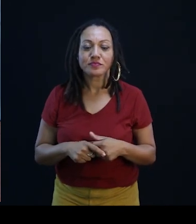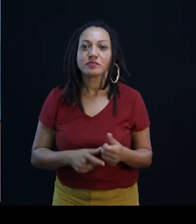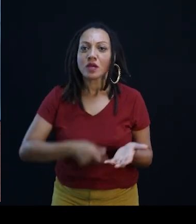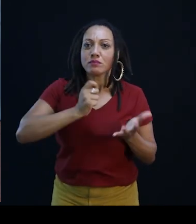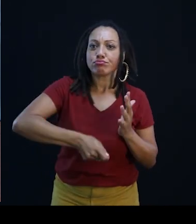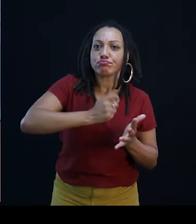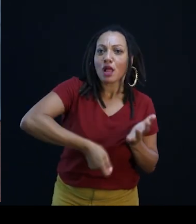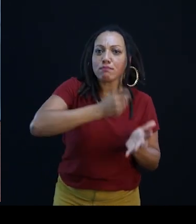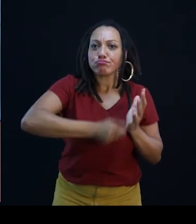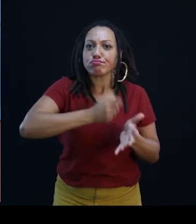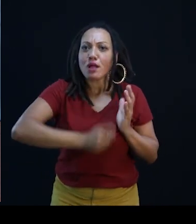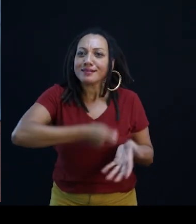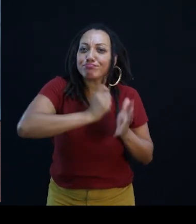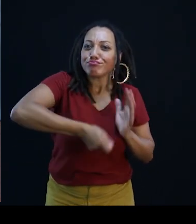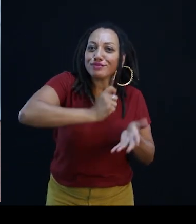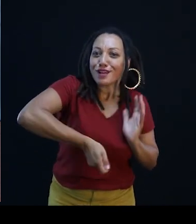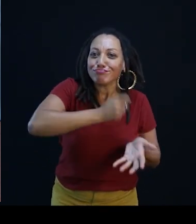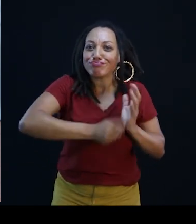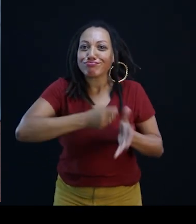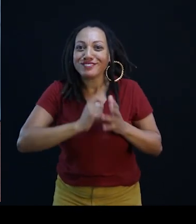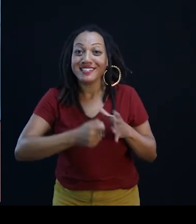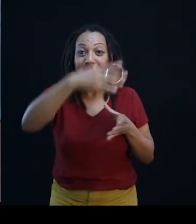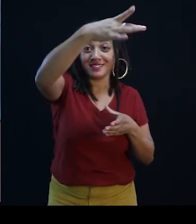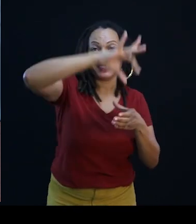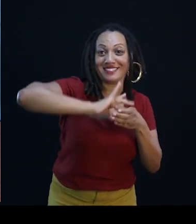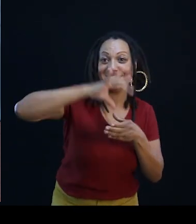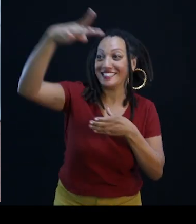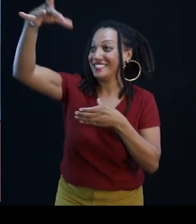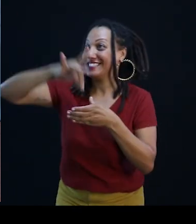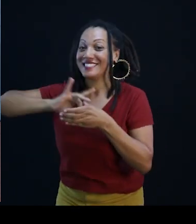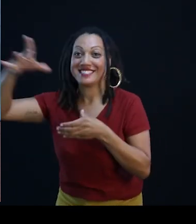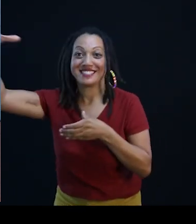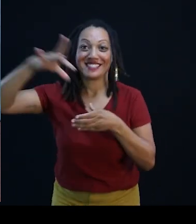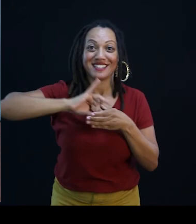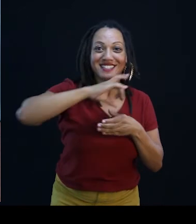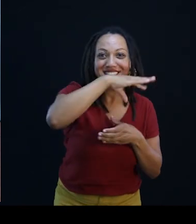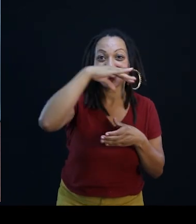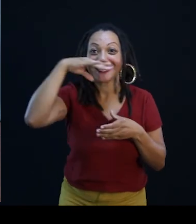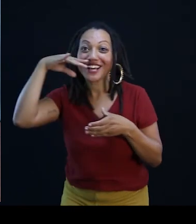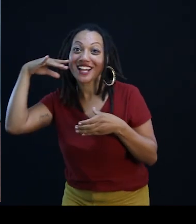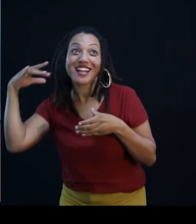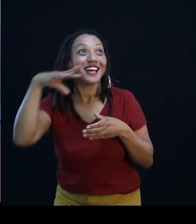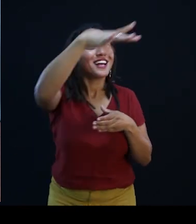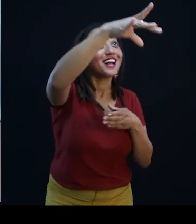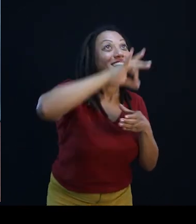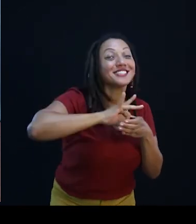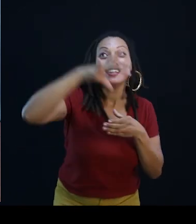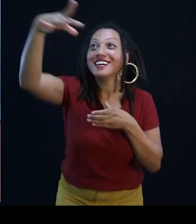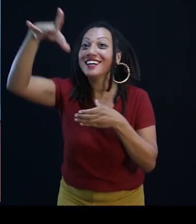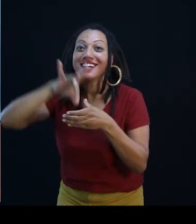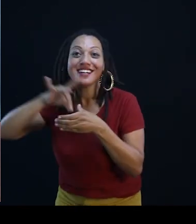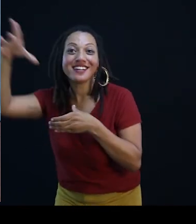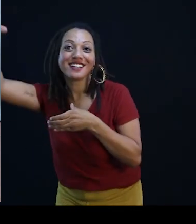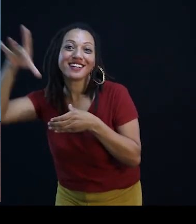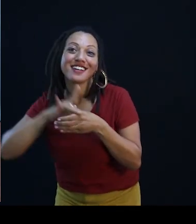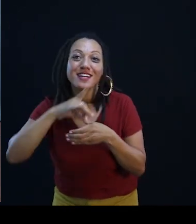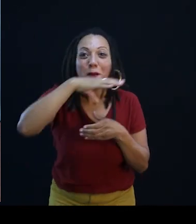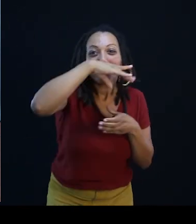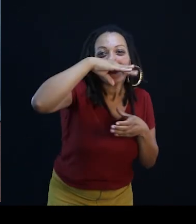Recolher, então. Recolhe, recolhe, lavadeira. Quanto mais recolhe, mais cheira. Recolhe,